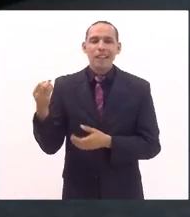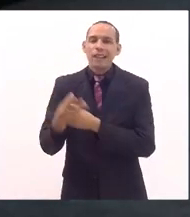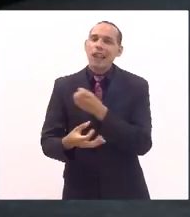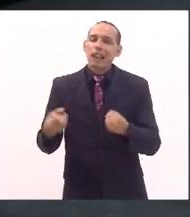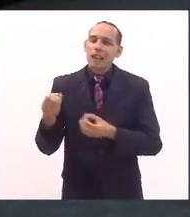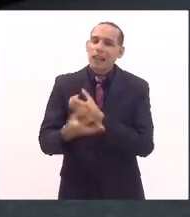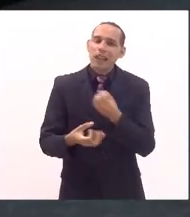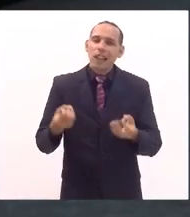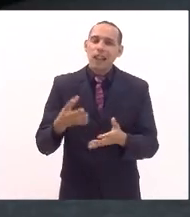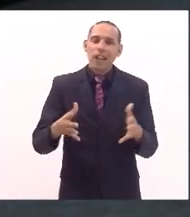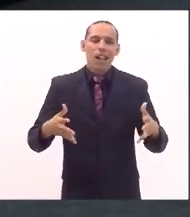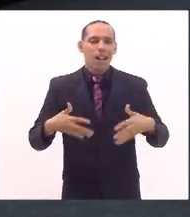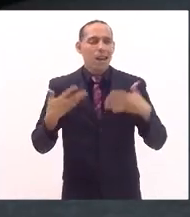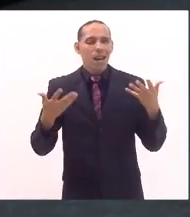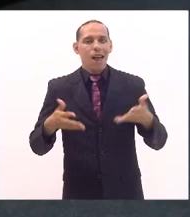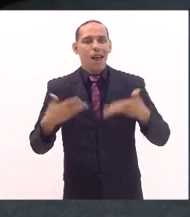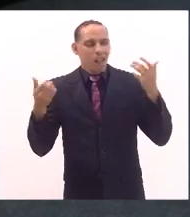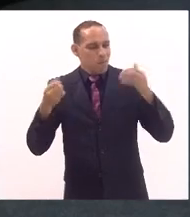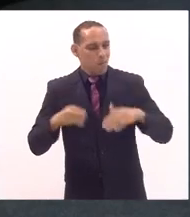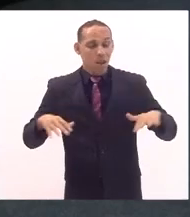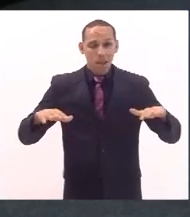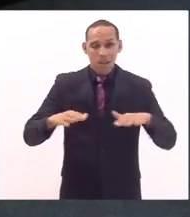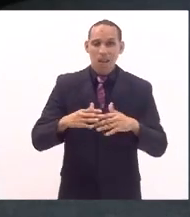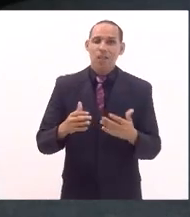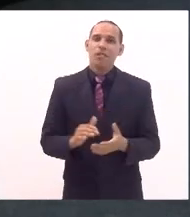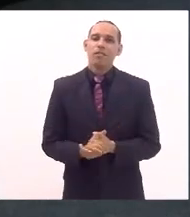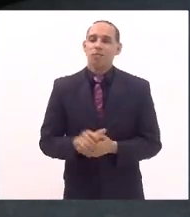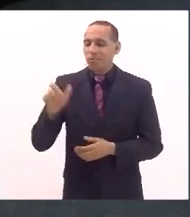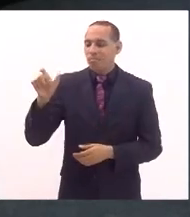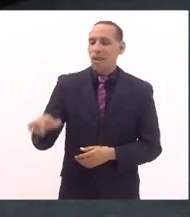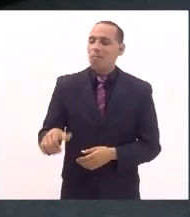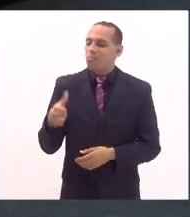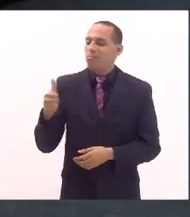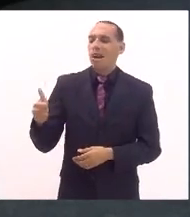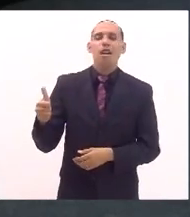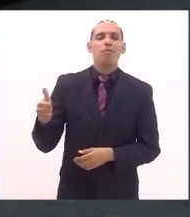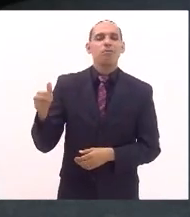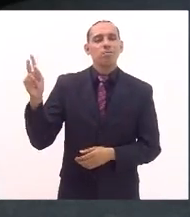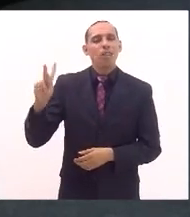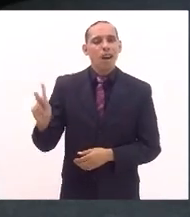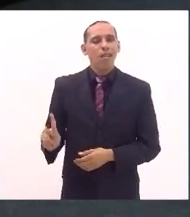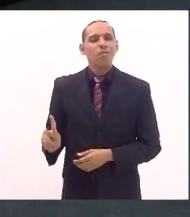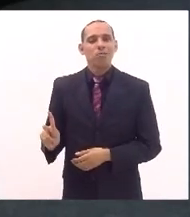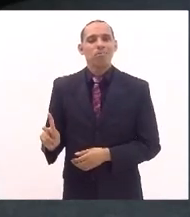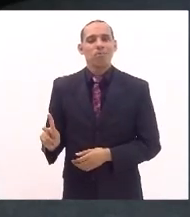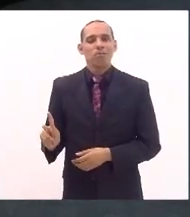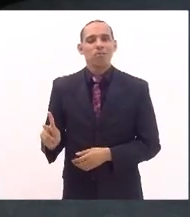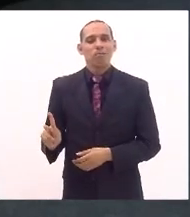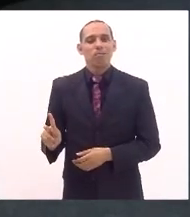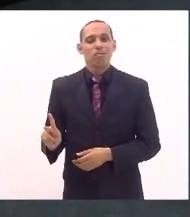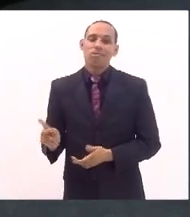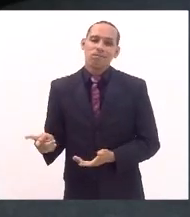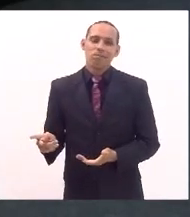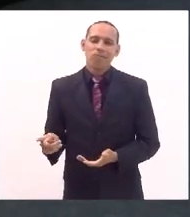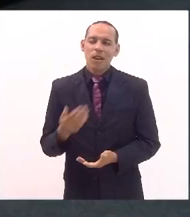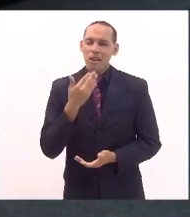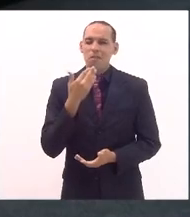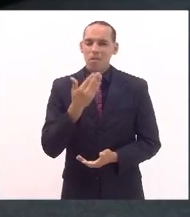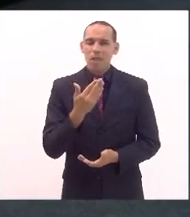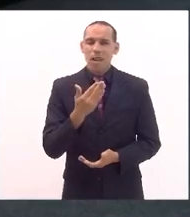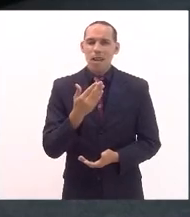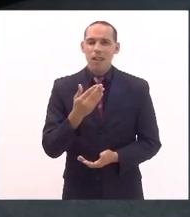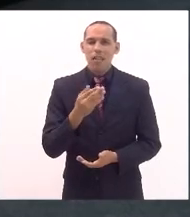proporcionar alegria para todos nós era do bem era da paz então eu gostaria de